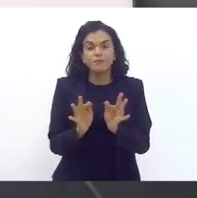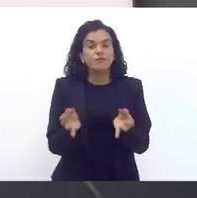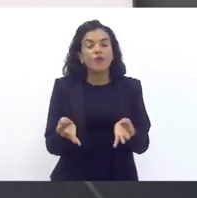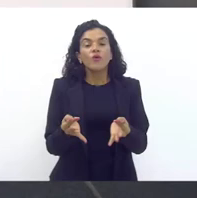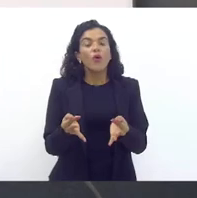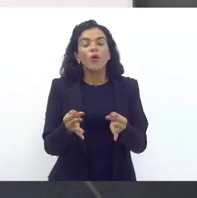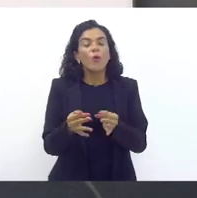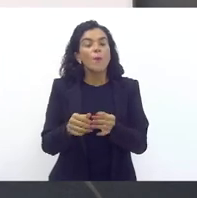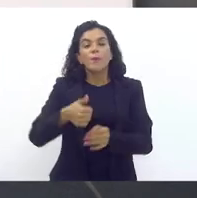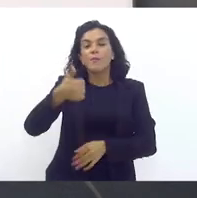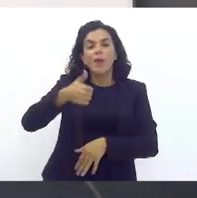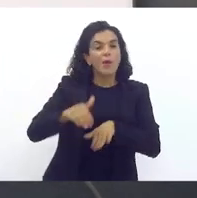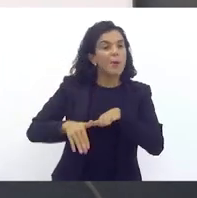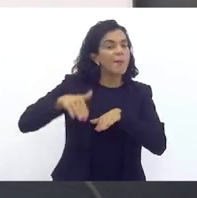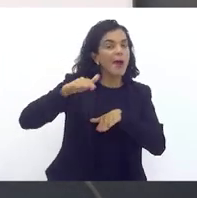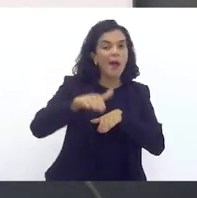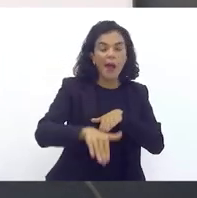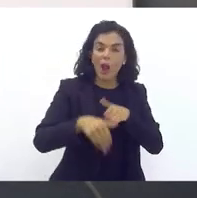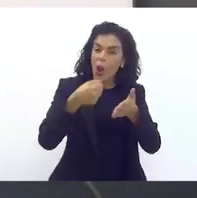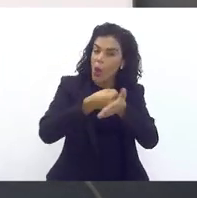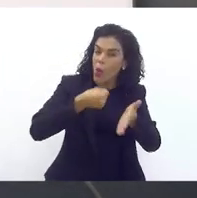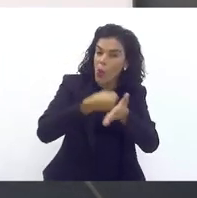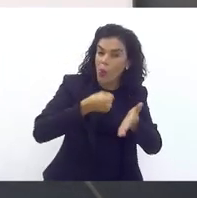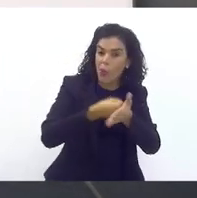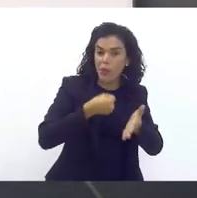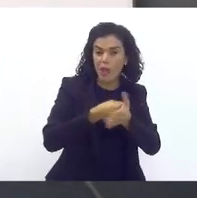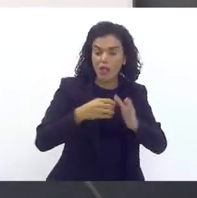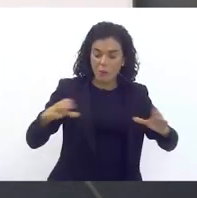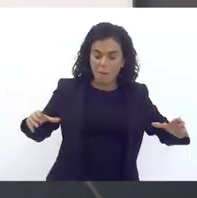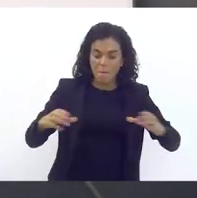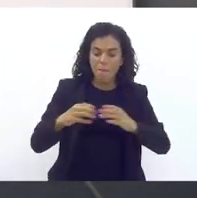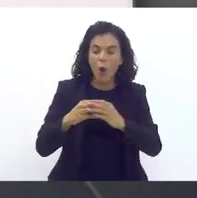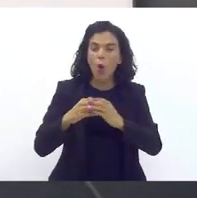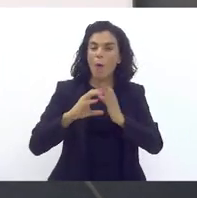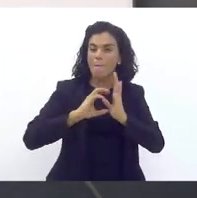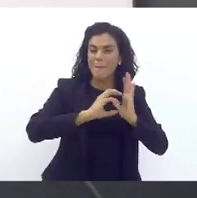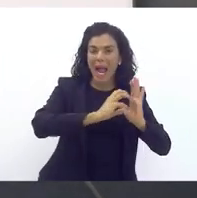pontapé inicial de uma luta que unificou todos os partidos dessa casa,